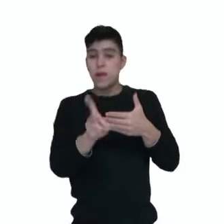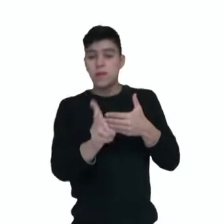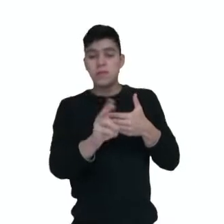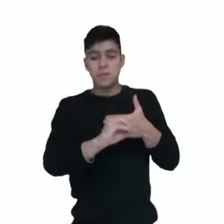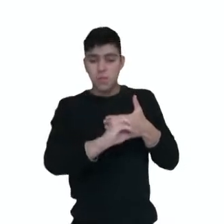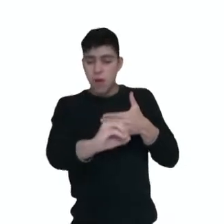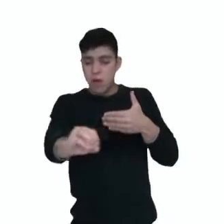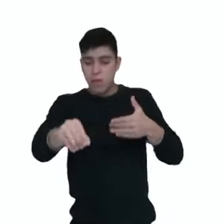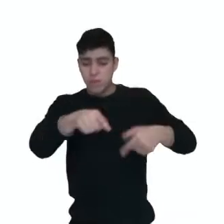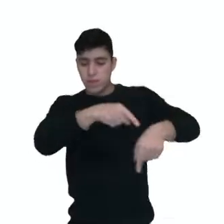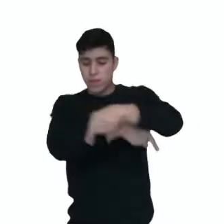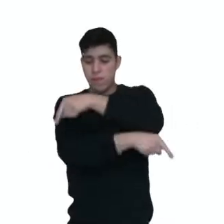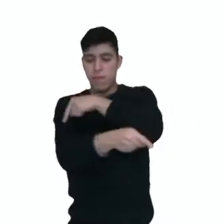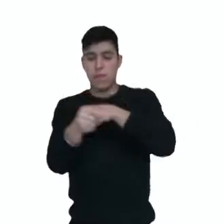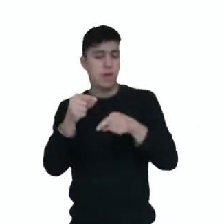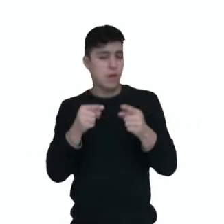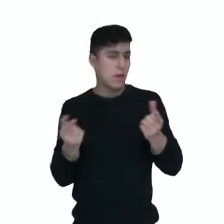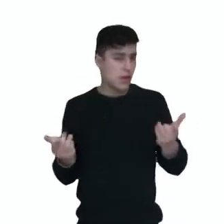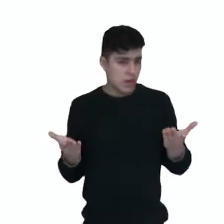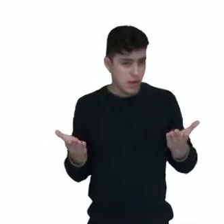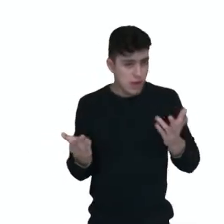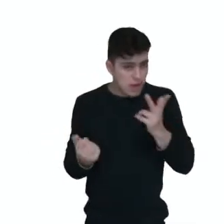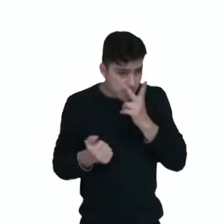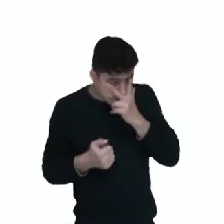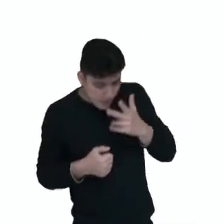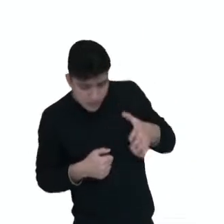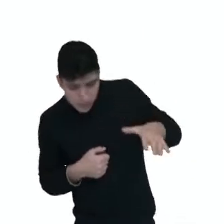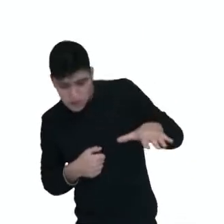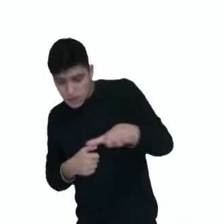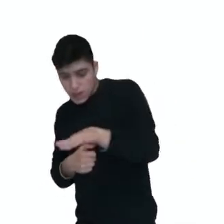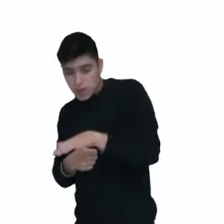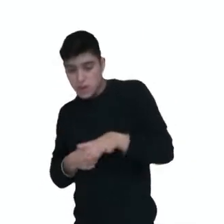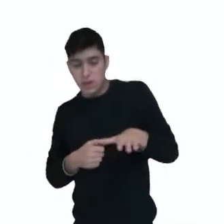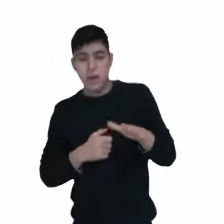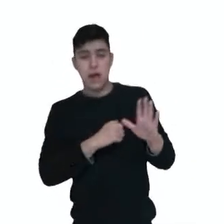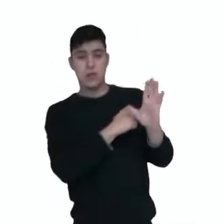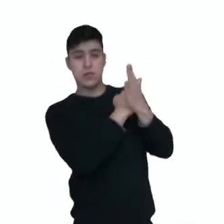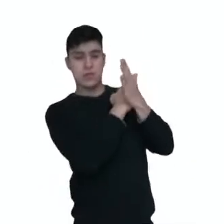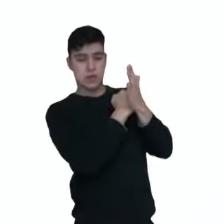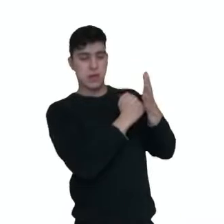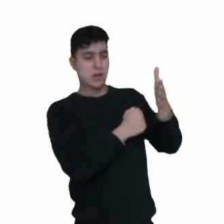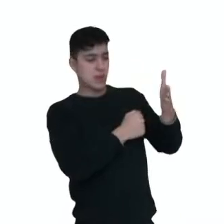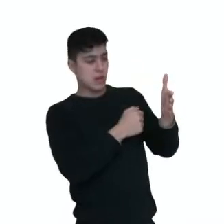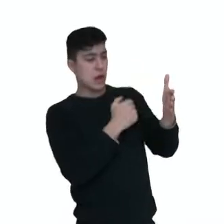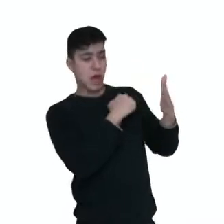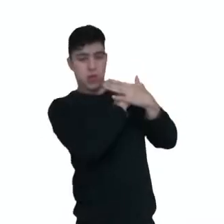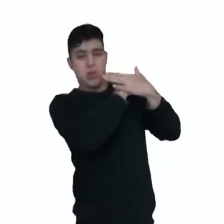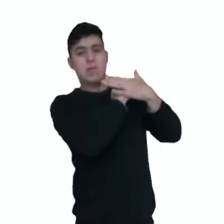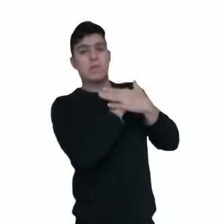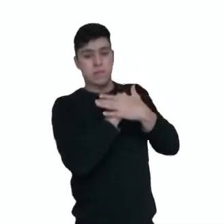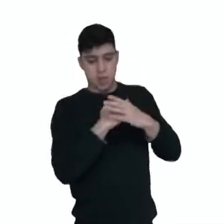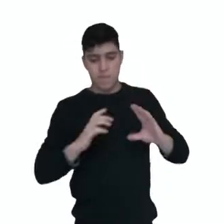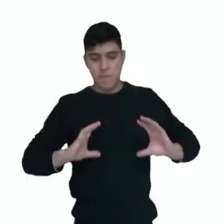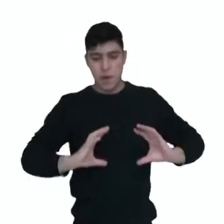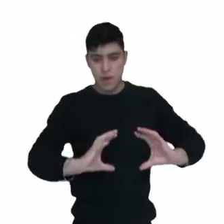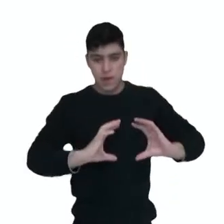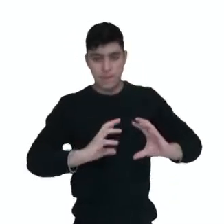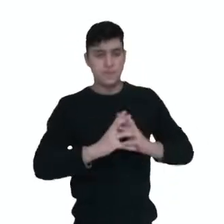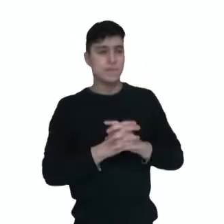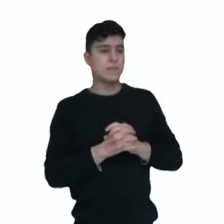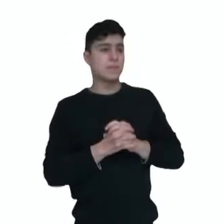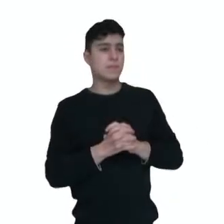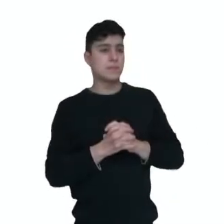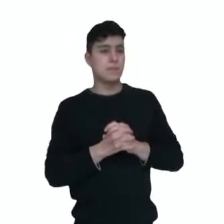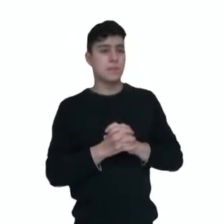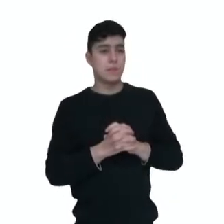conseguem fazer utilização dessa parte aqui para apoiar. E aqui atrás dessa barreira